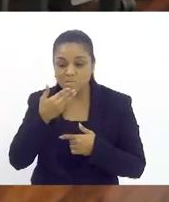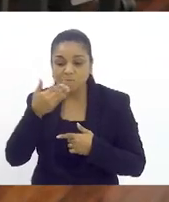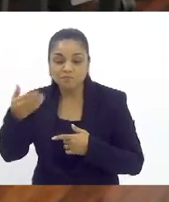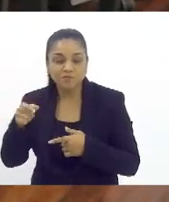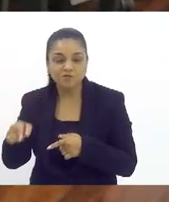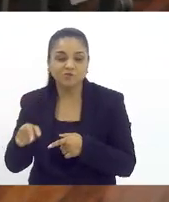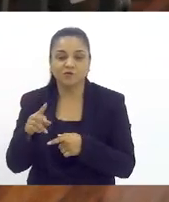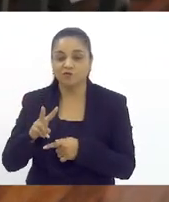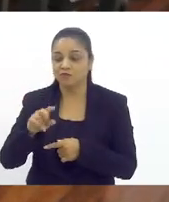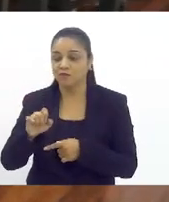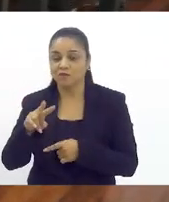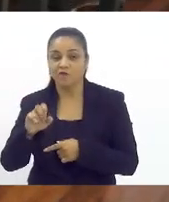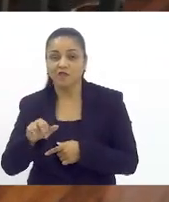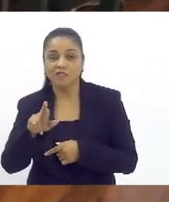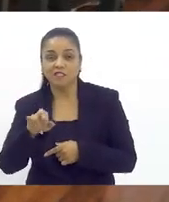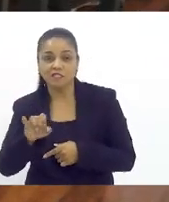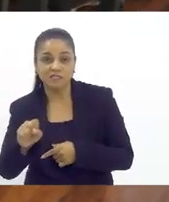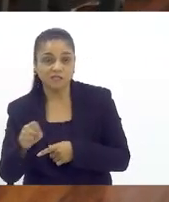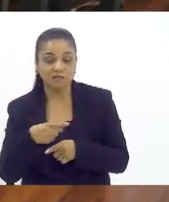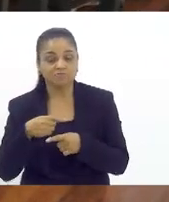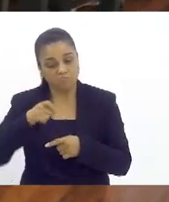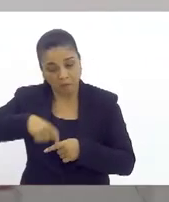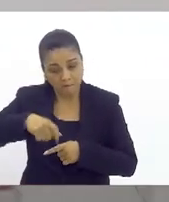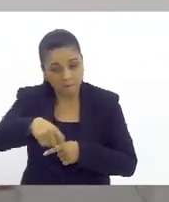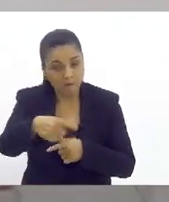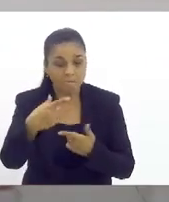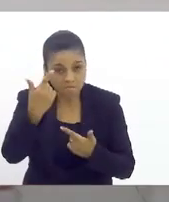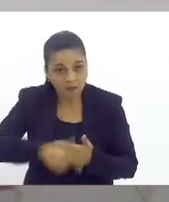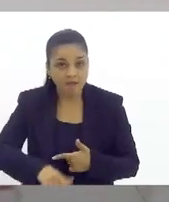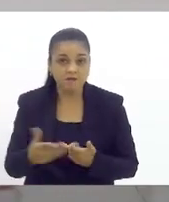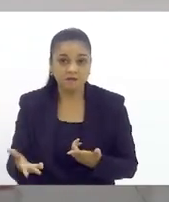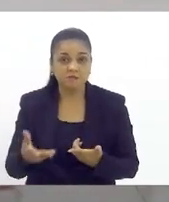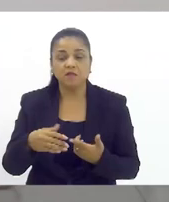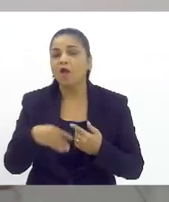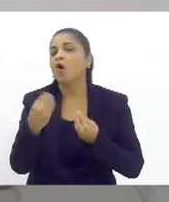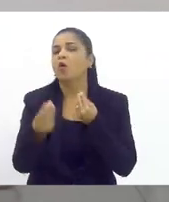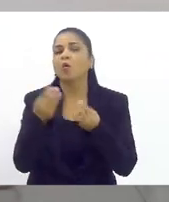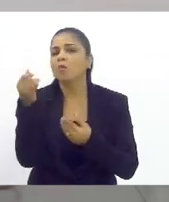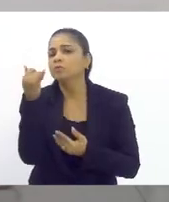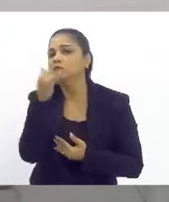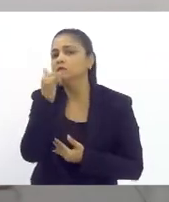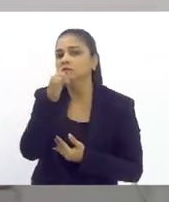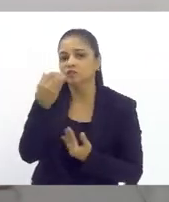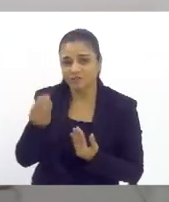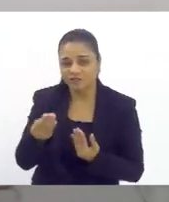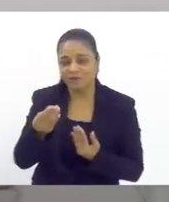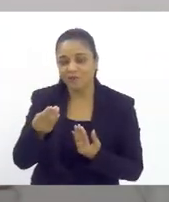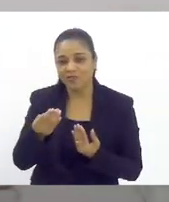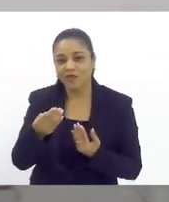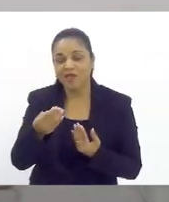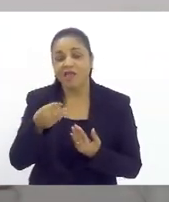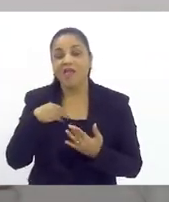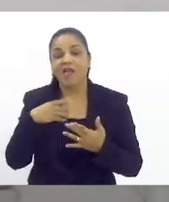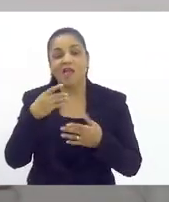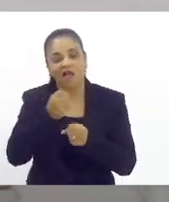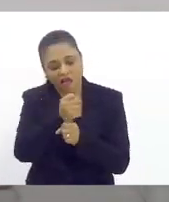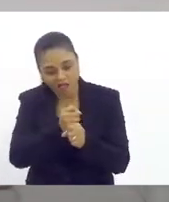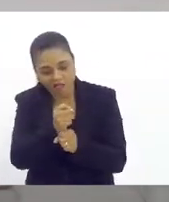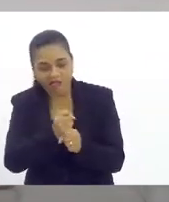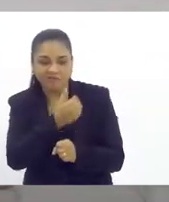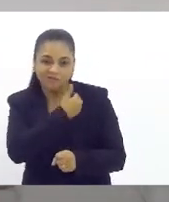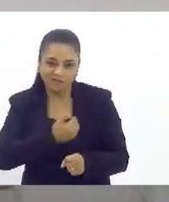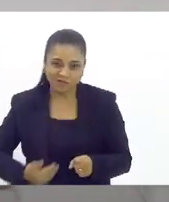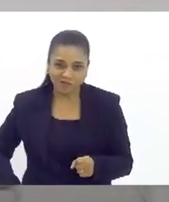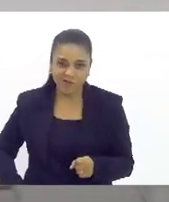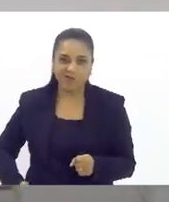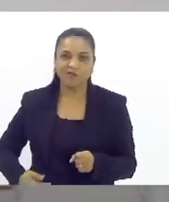e uma coisa que me ocorre é o seguinte como é que a história da energia todo ano o governo faz leilão e compra